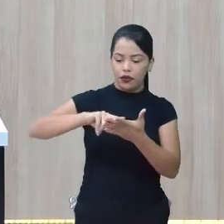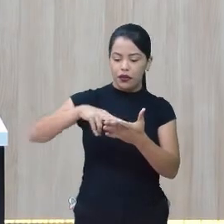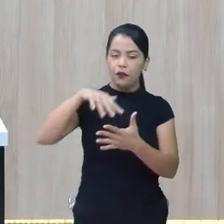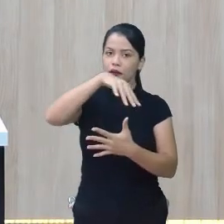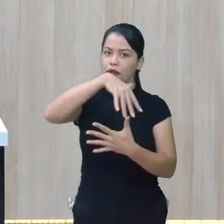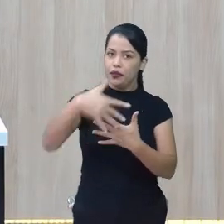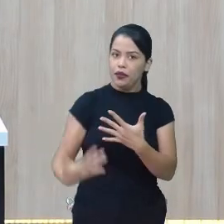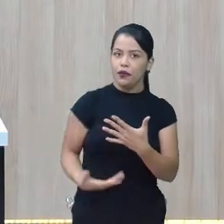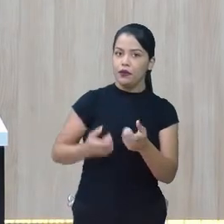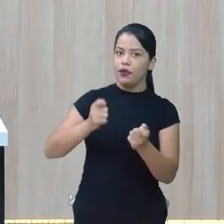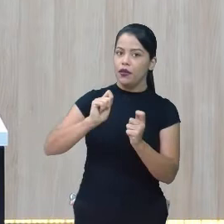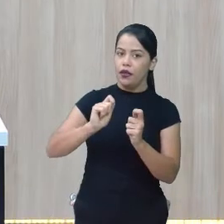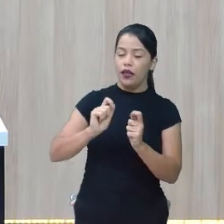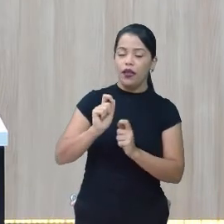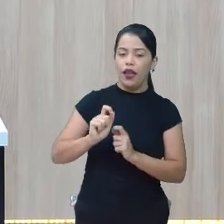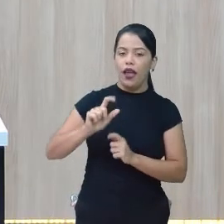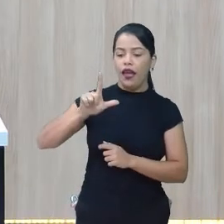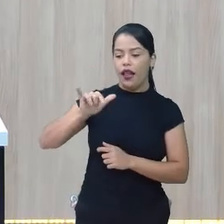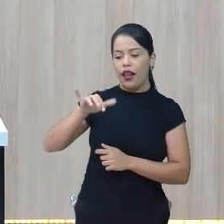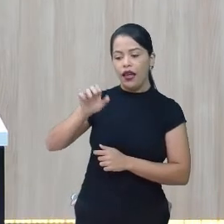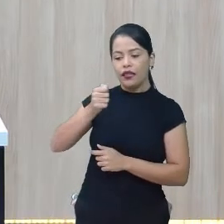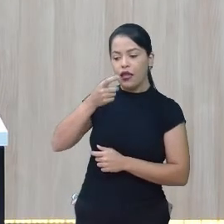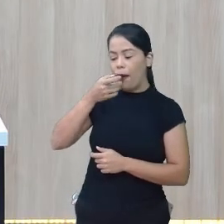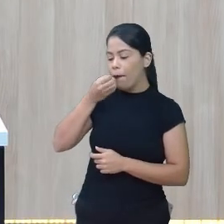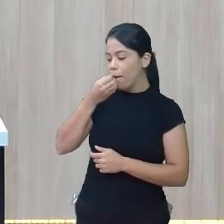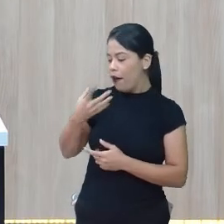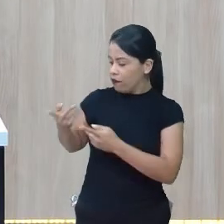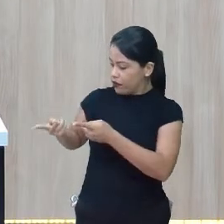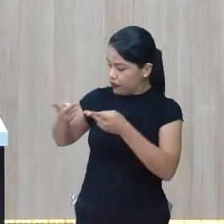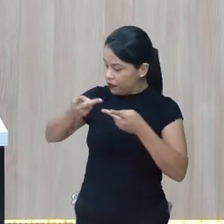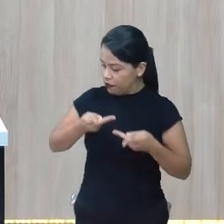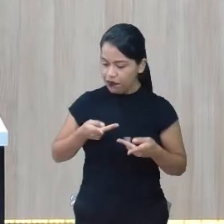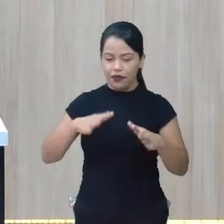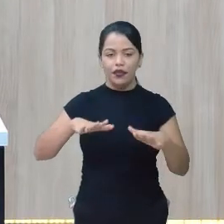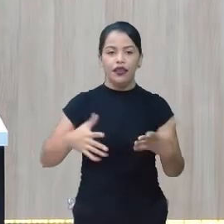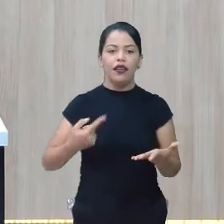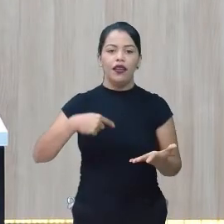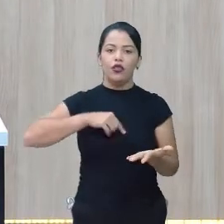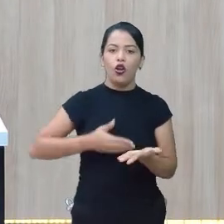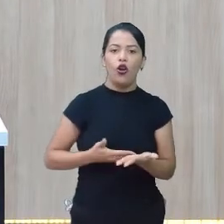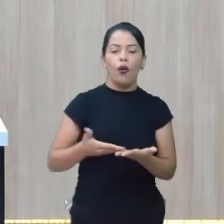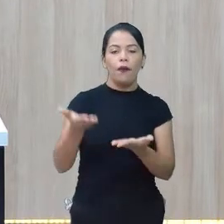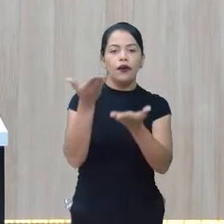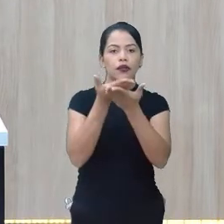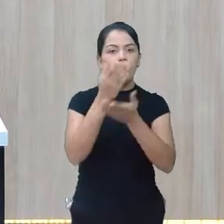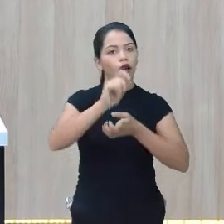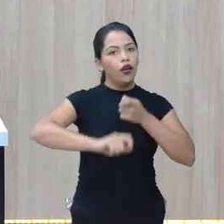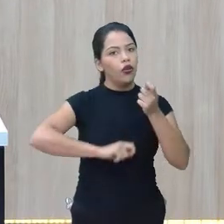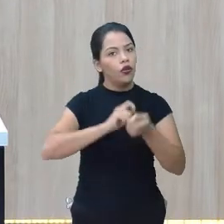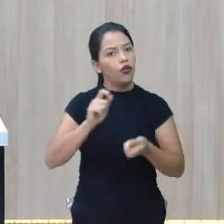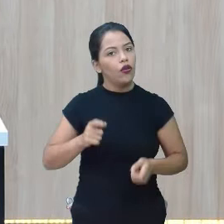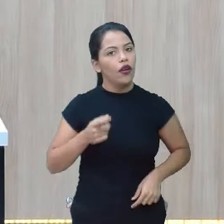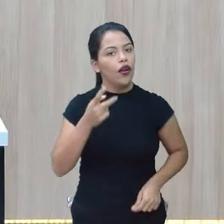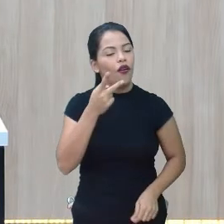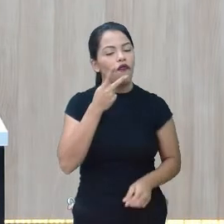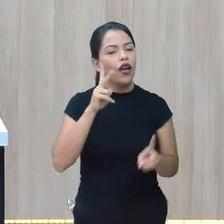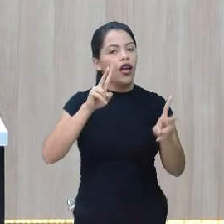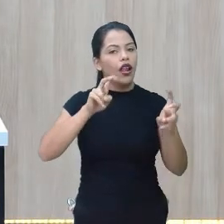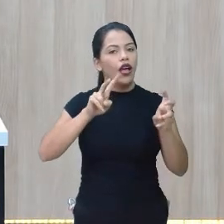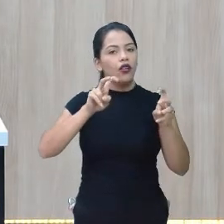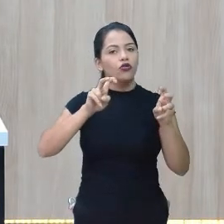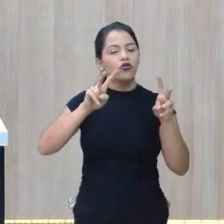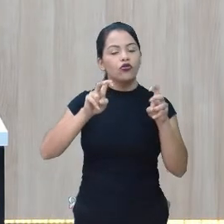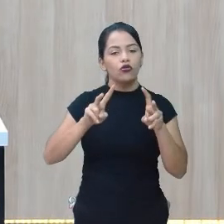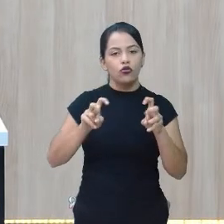língua brasileira de sinais é a Laisa, seja bem-vinda. A gente sempre começa as aulas com os avisos iniciais, lembrando